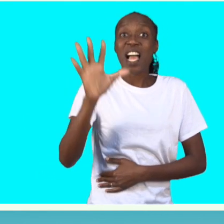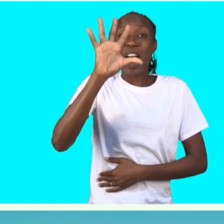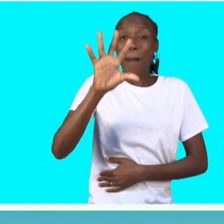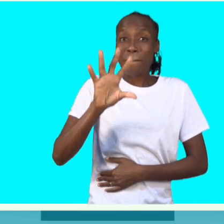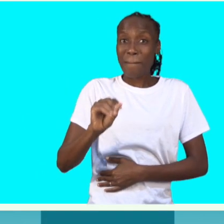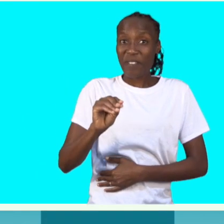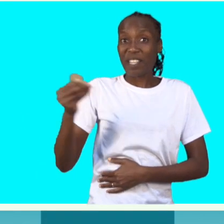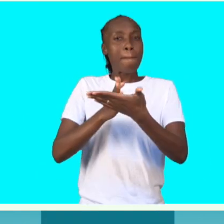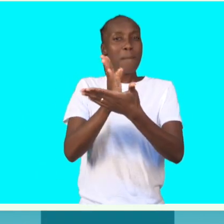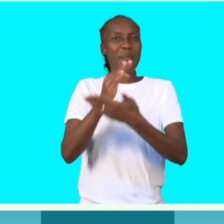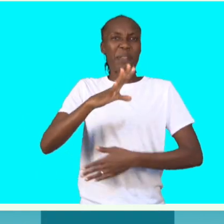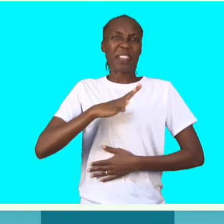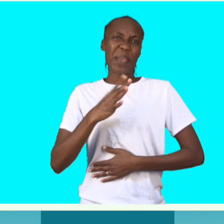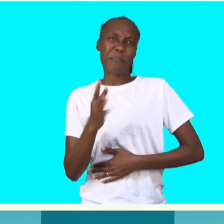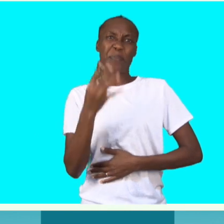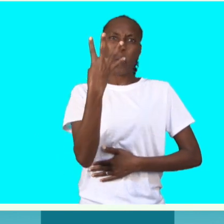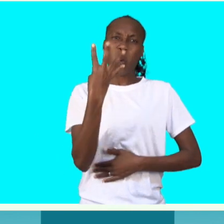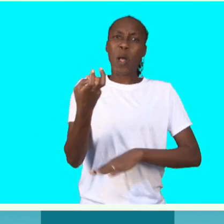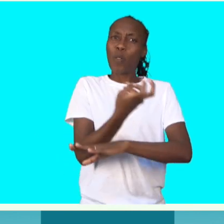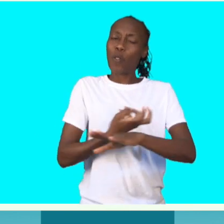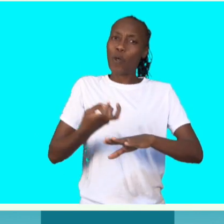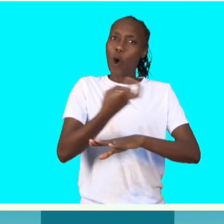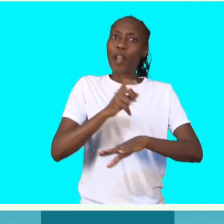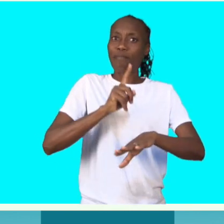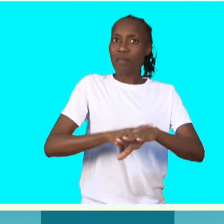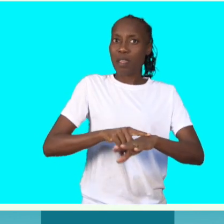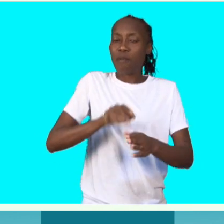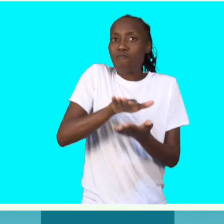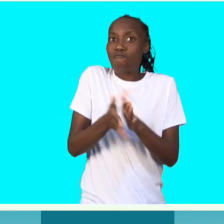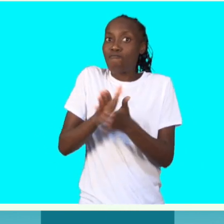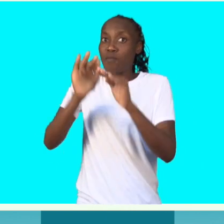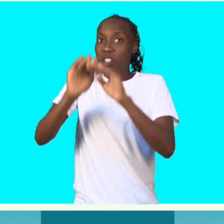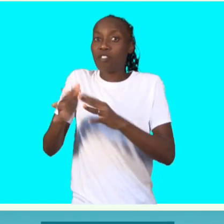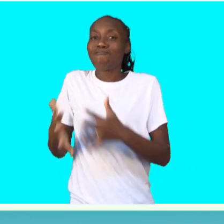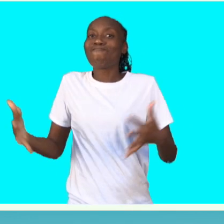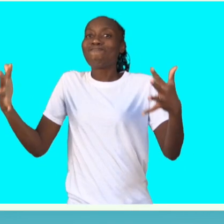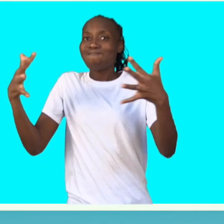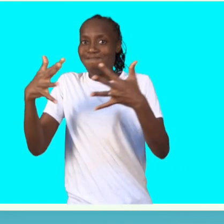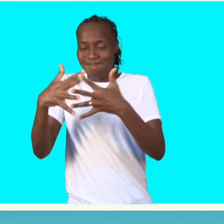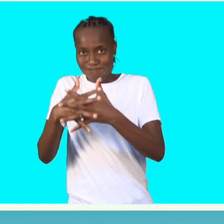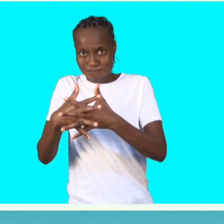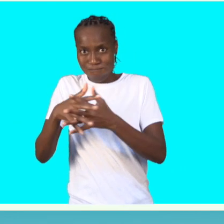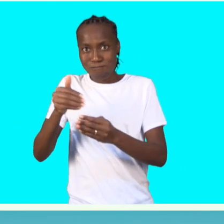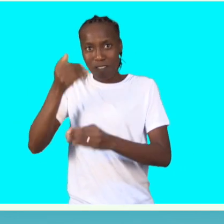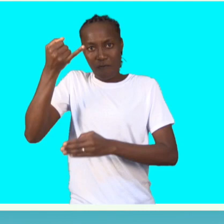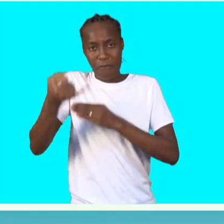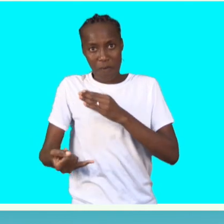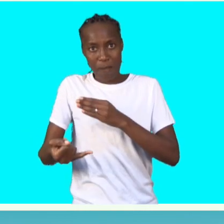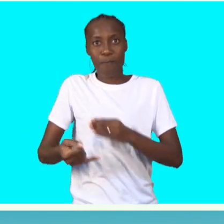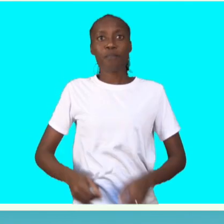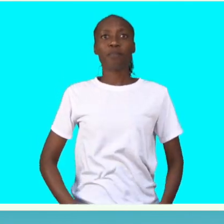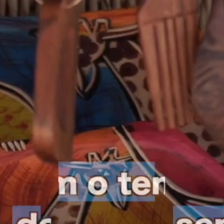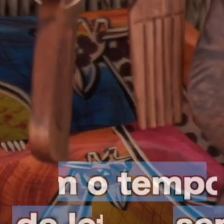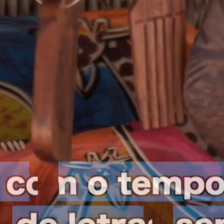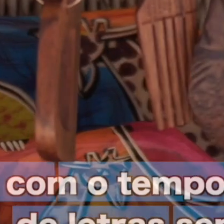um mapa desse. Levo uma coisa de quatro horas de tempo para prontificar e chegar até esse acabamento.